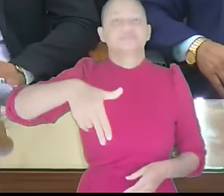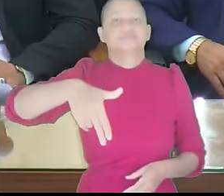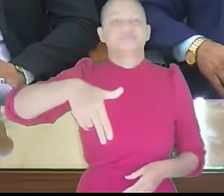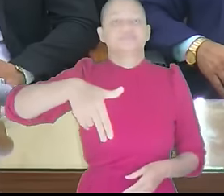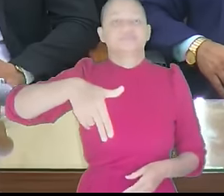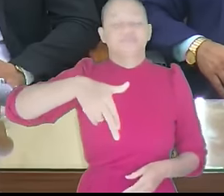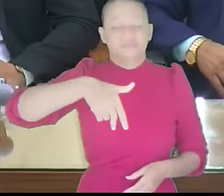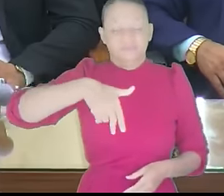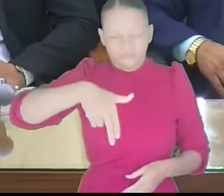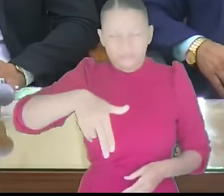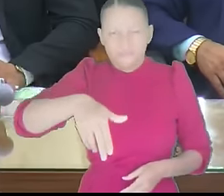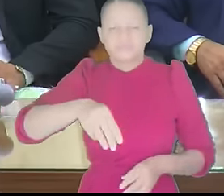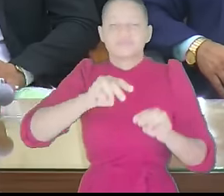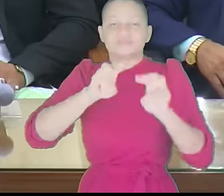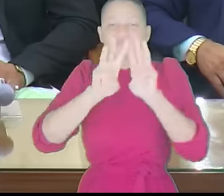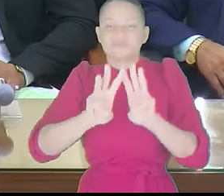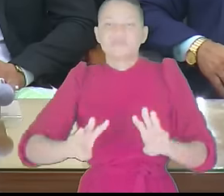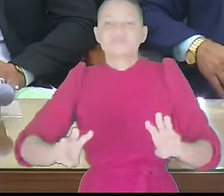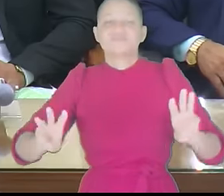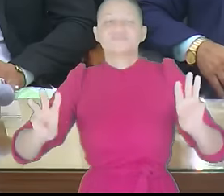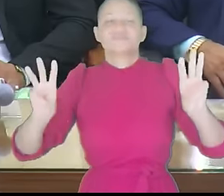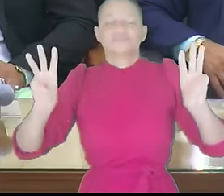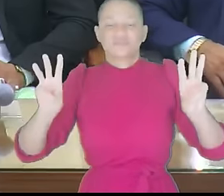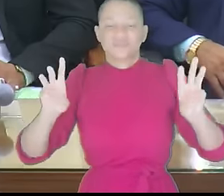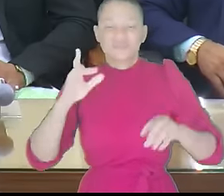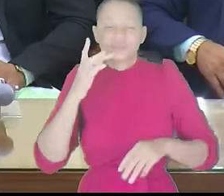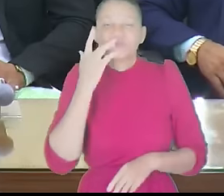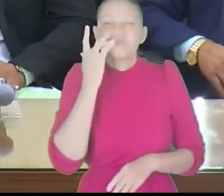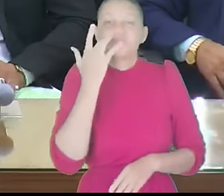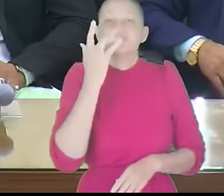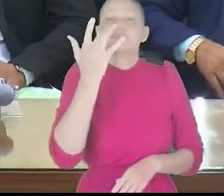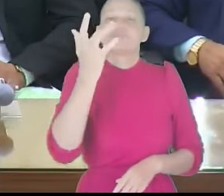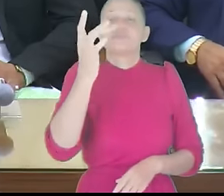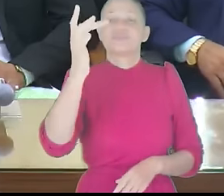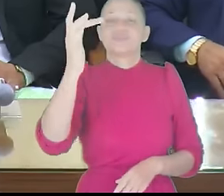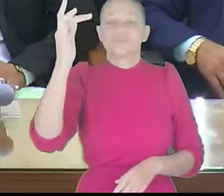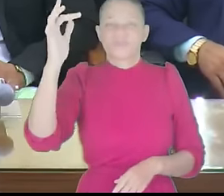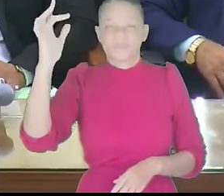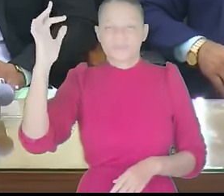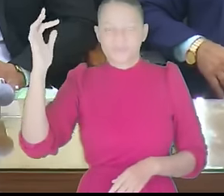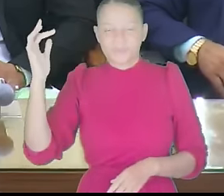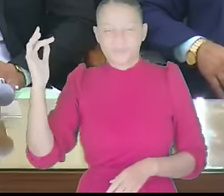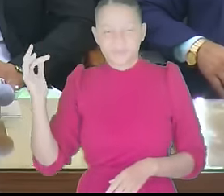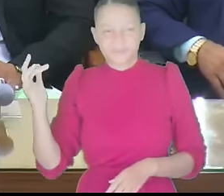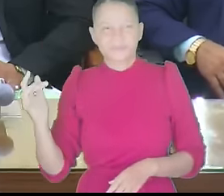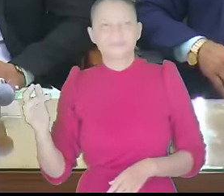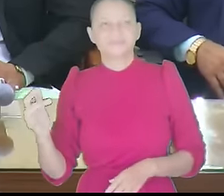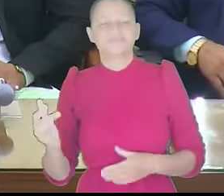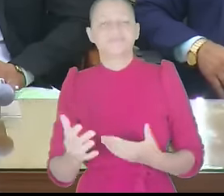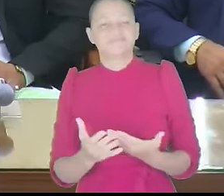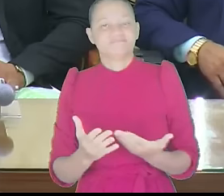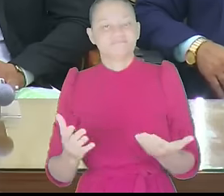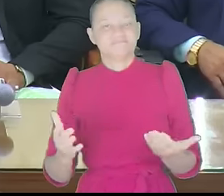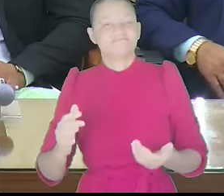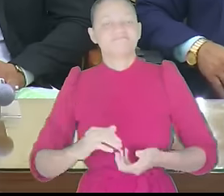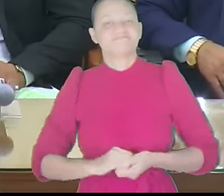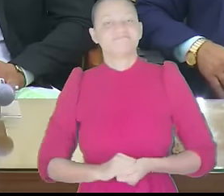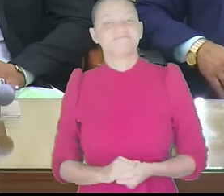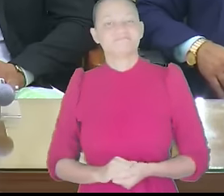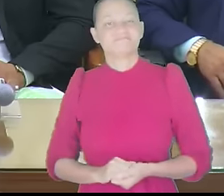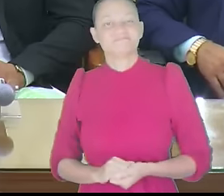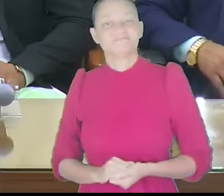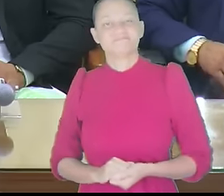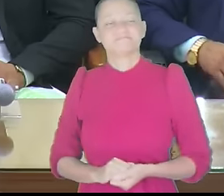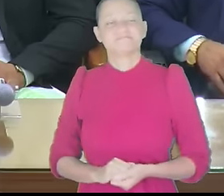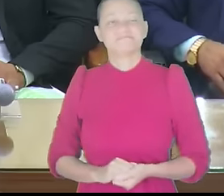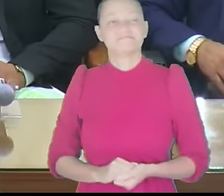no meio dos sete castiçais. E tem ouro, né? E